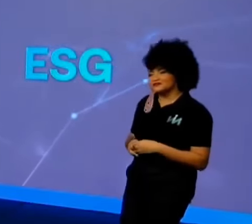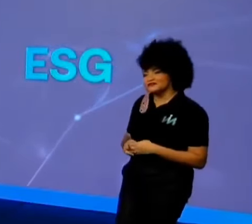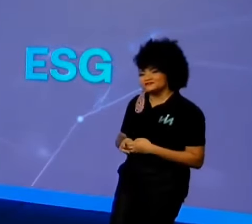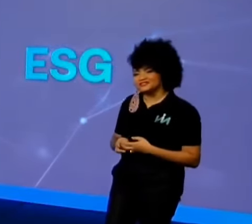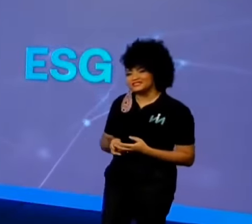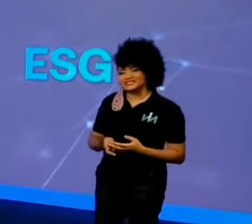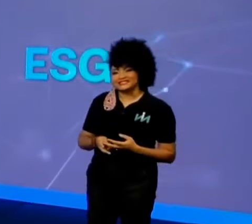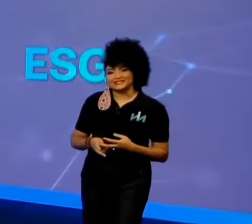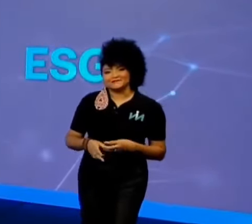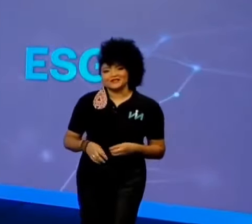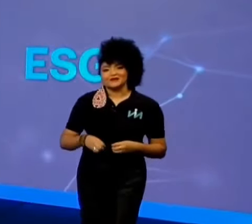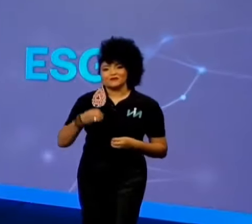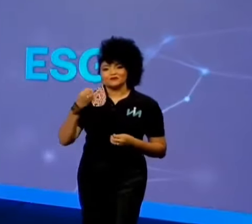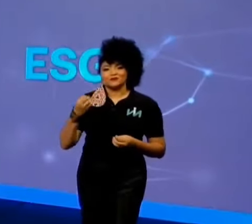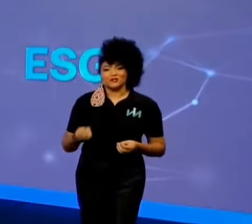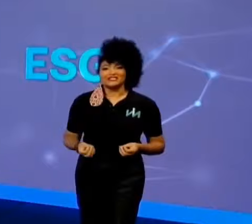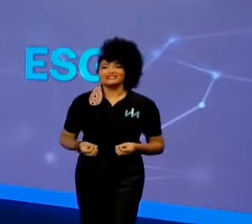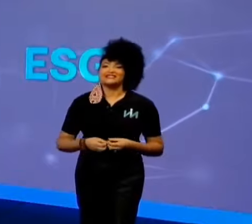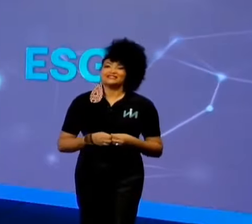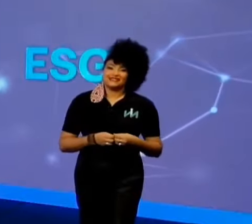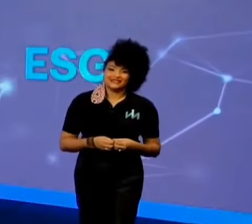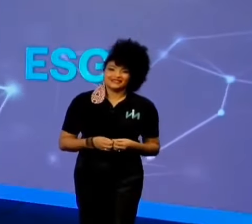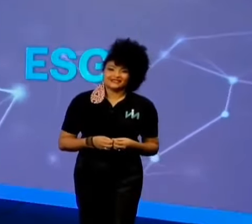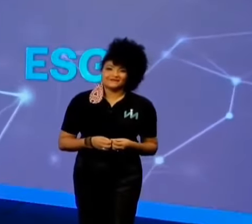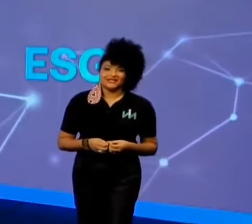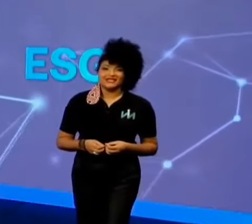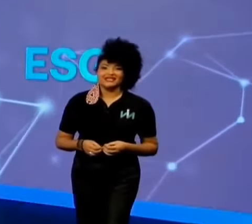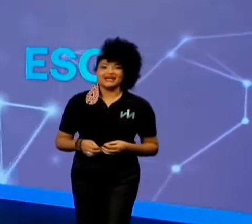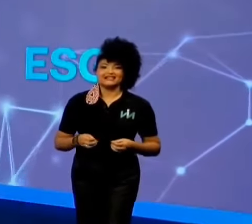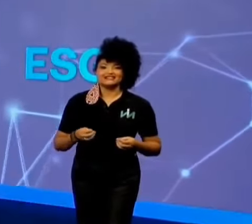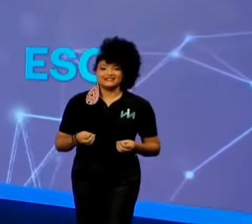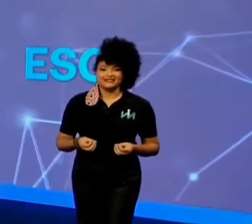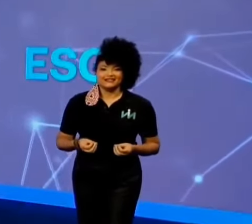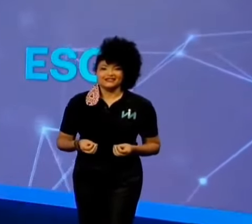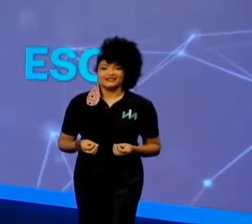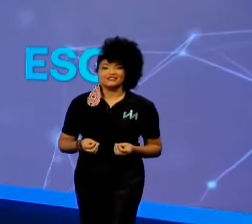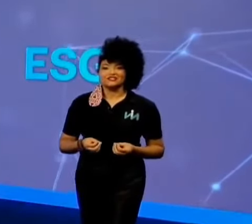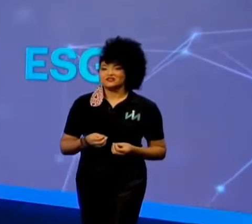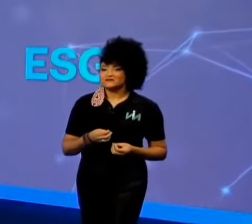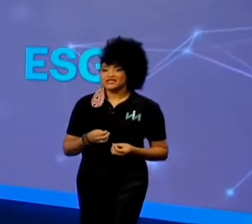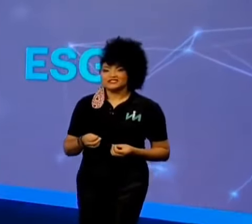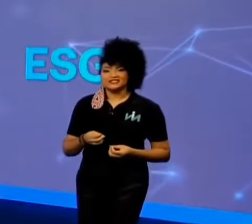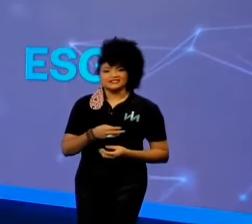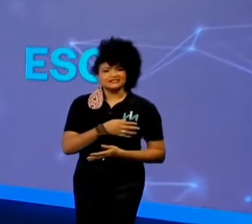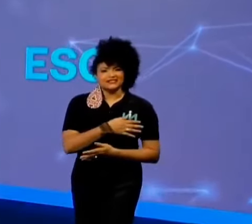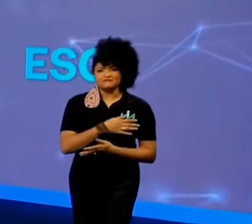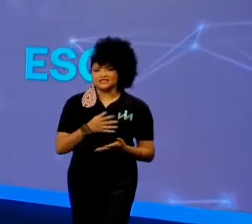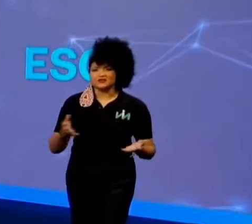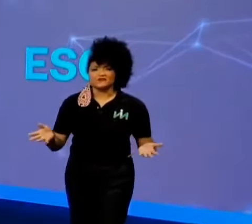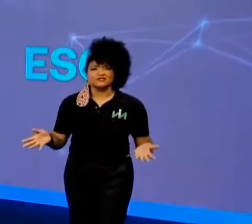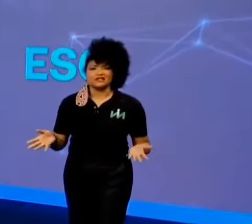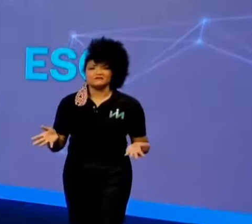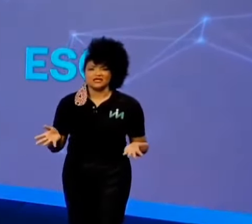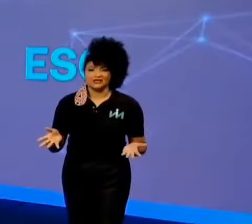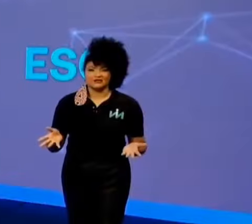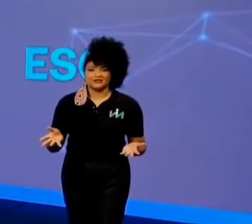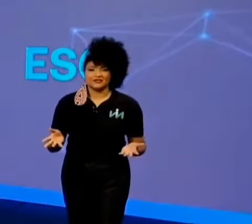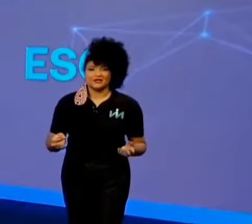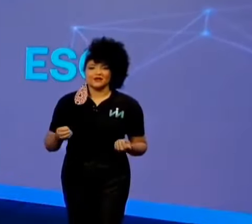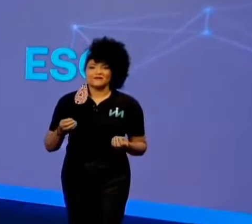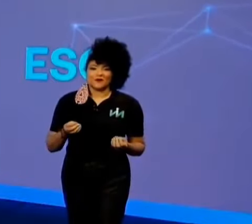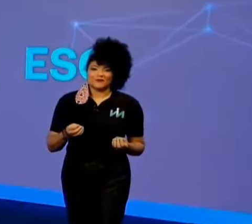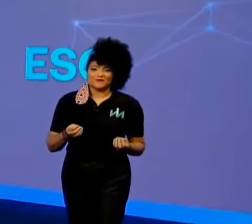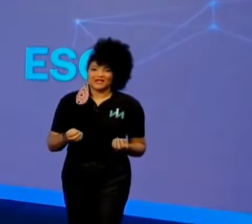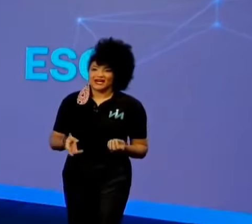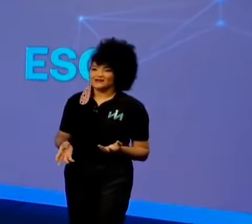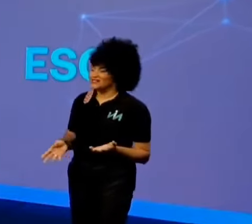Muito orgulho, Vanessa. Com toda certeza. E é assim que a gente imagina sempre novos caminhos. Os caras culpando a